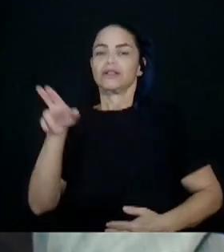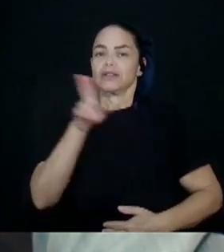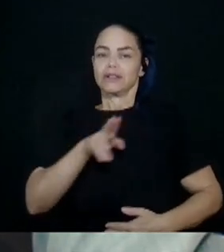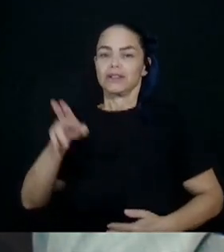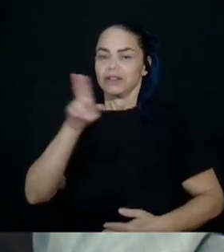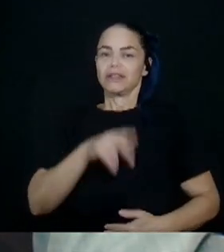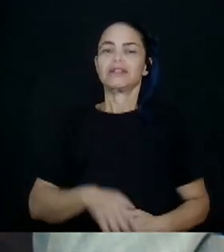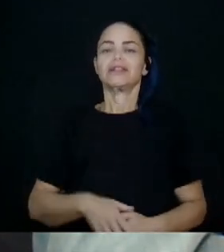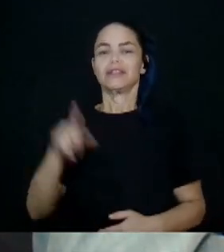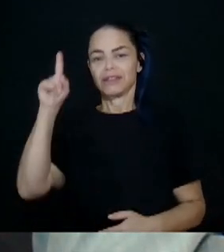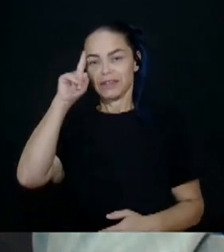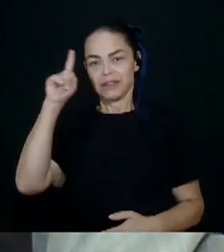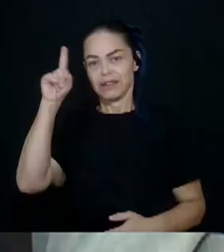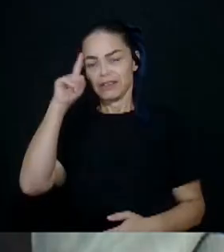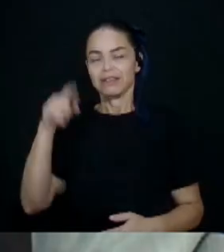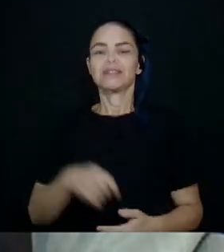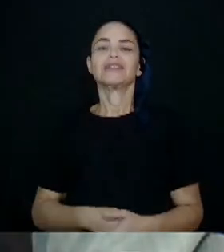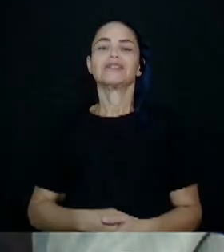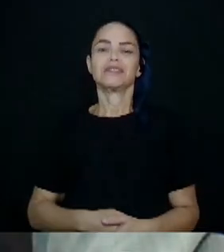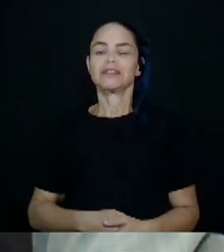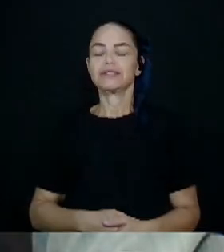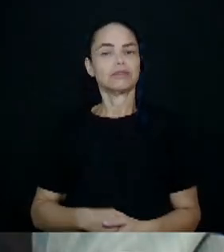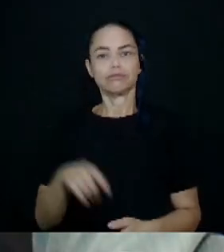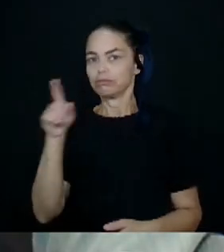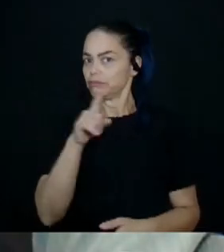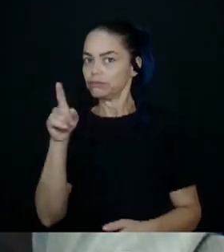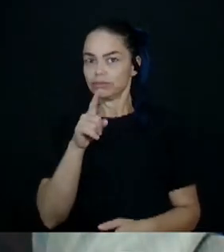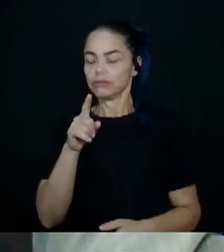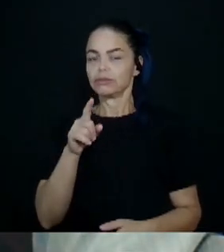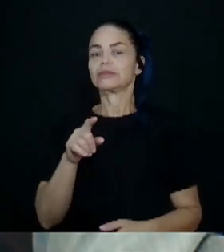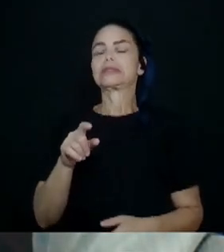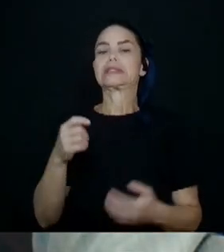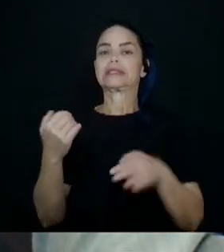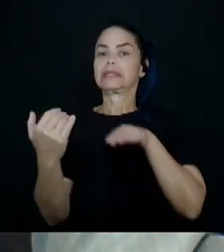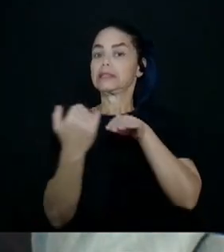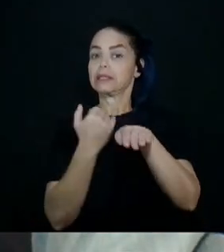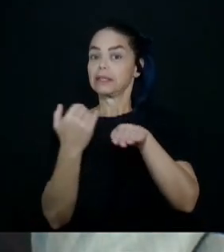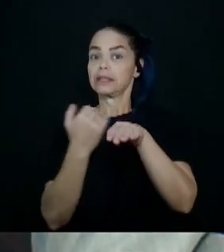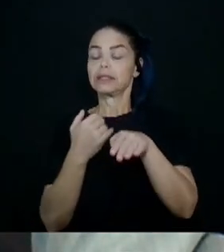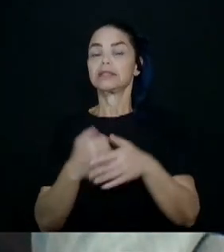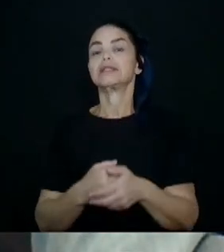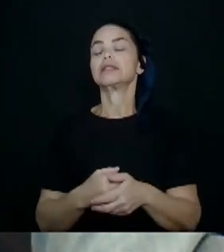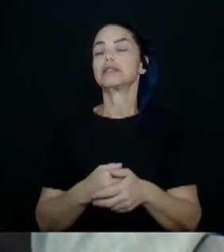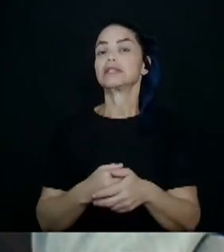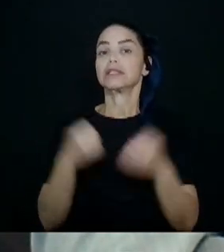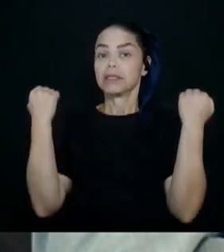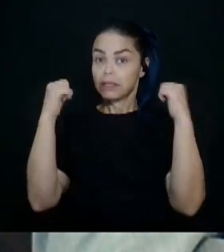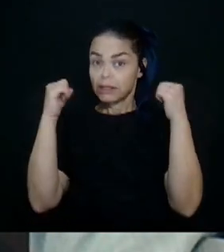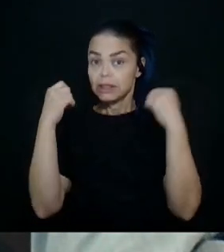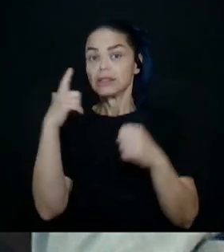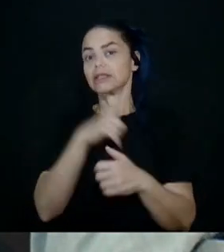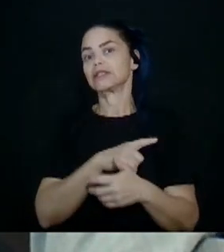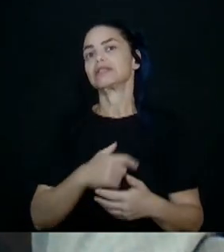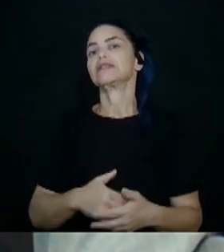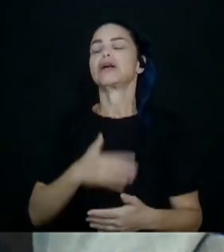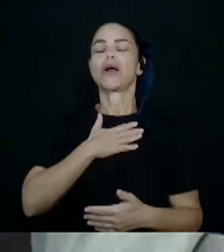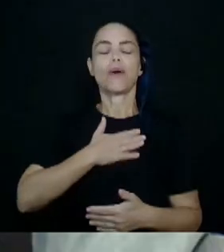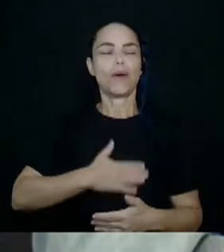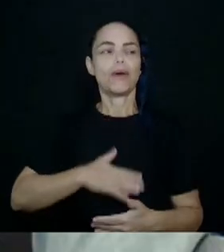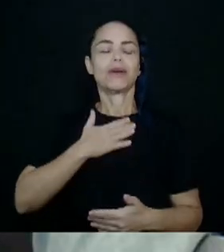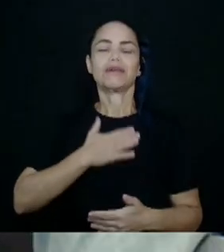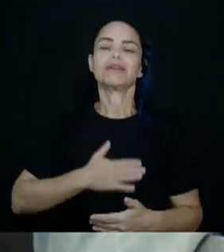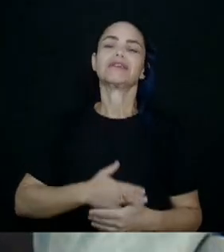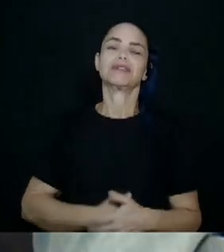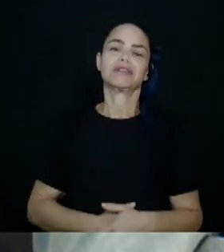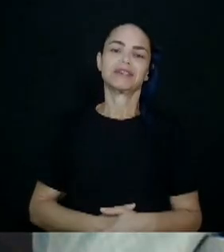no dia a dia, e não só em situações de trânsito. Então, toda situação que vai te levar ao estresse, você consegue, sim, aplicar e